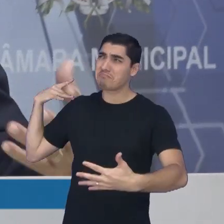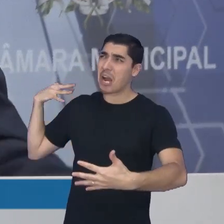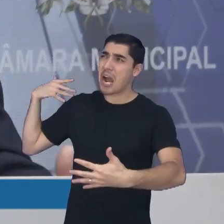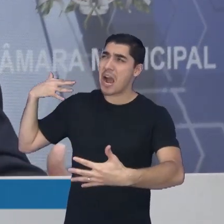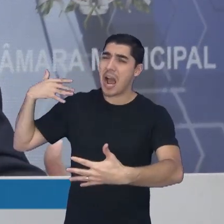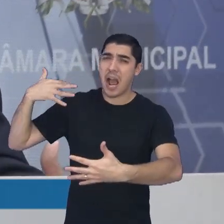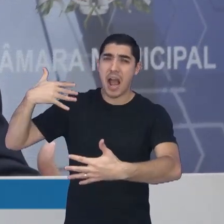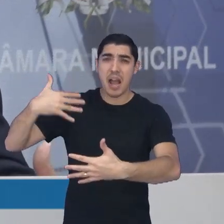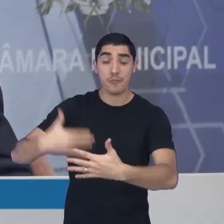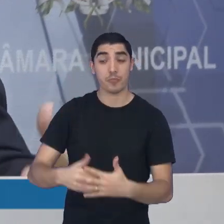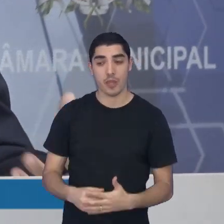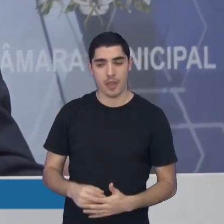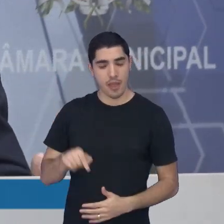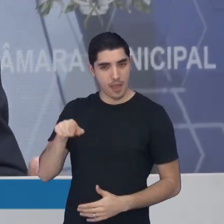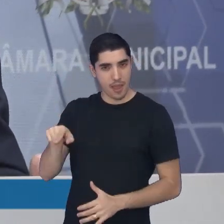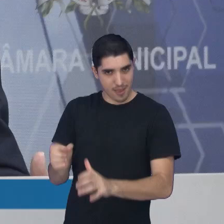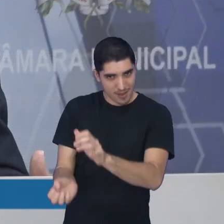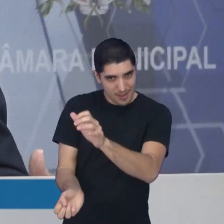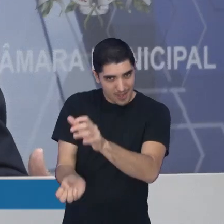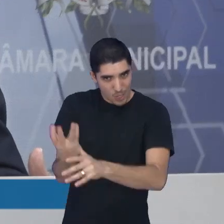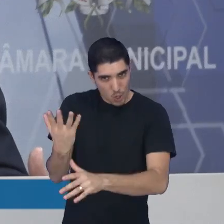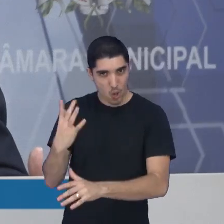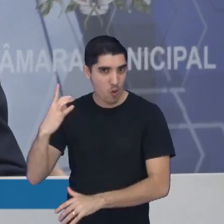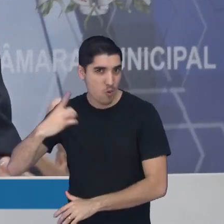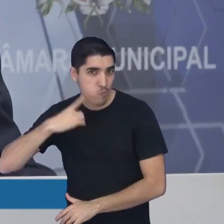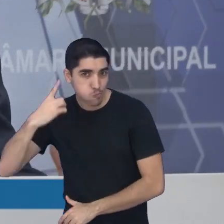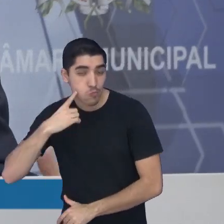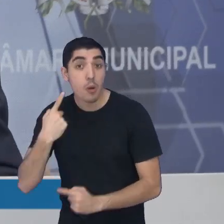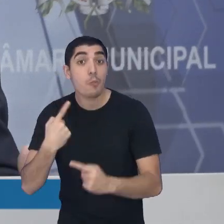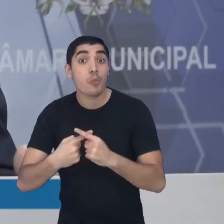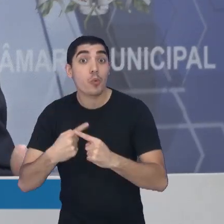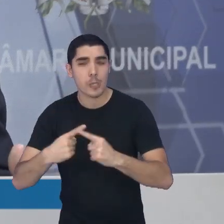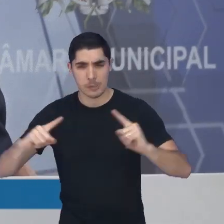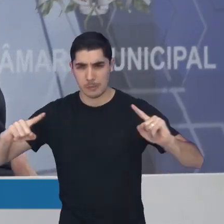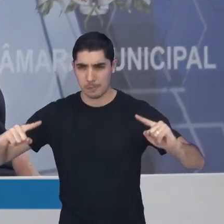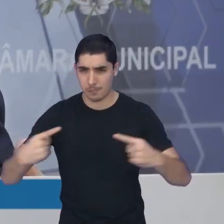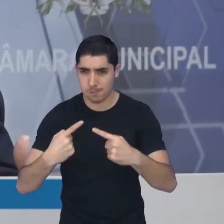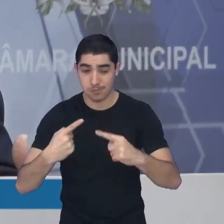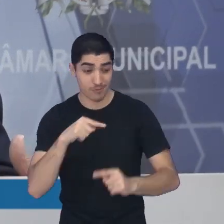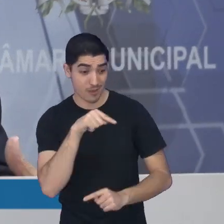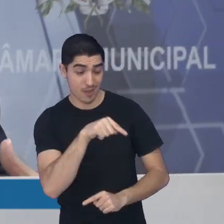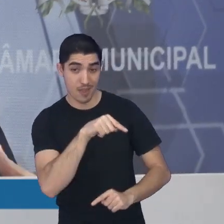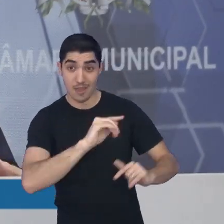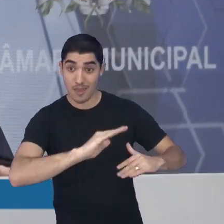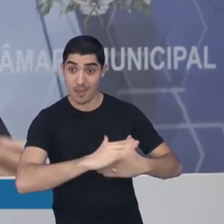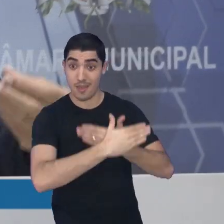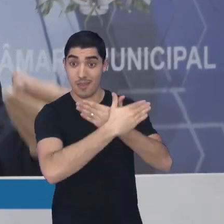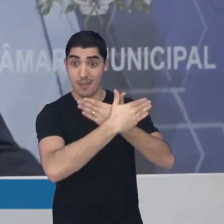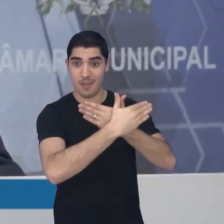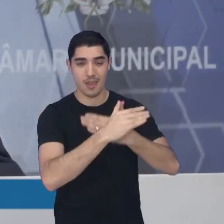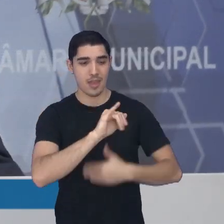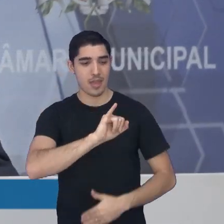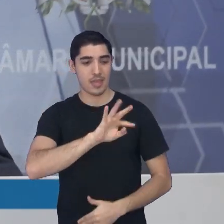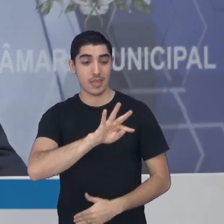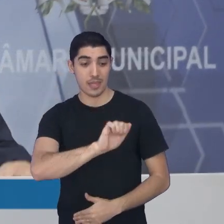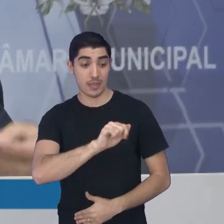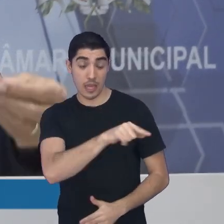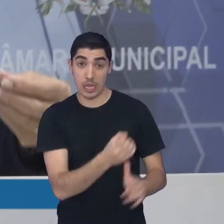se opor ao ITA, criado em 1950, um